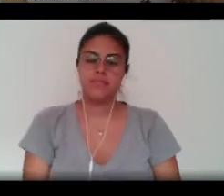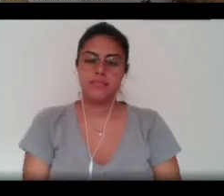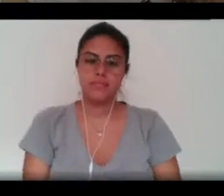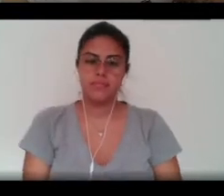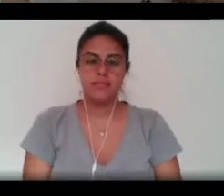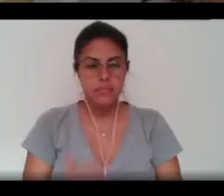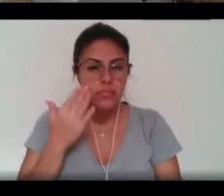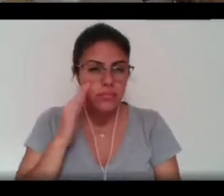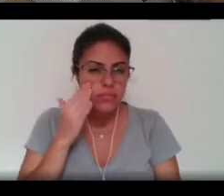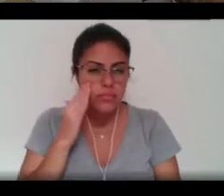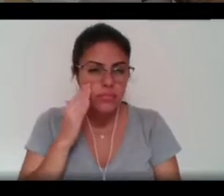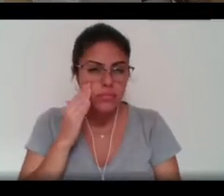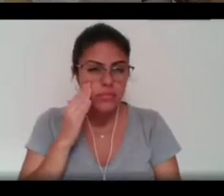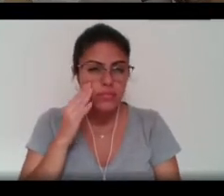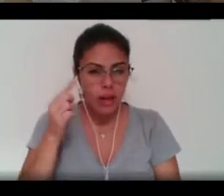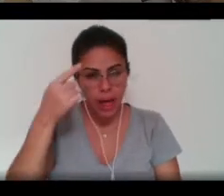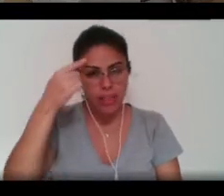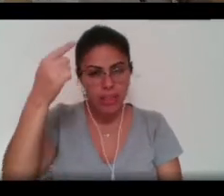em que ele está descendo.